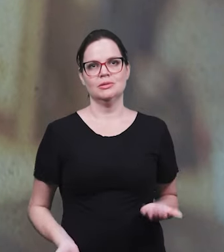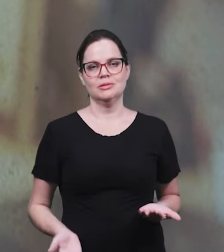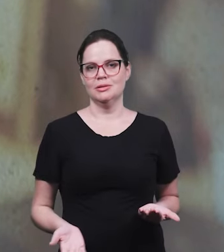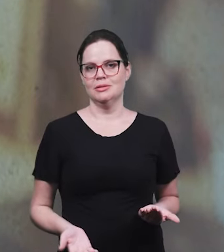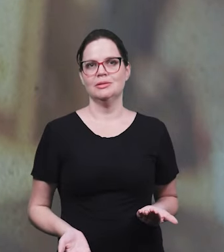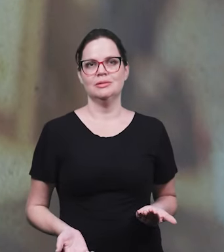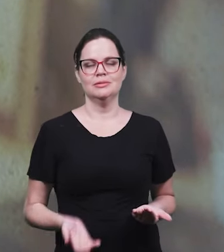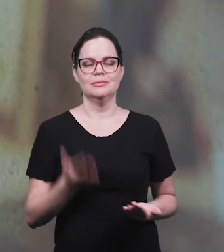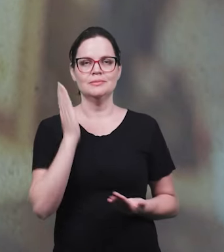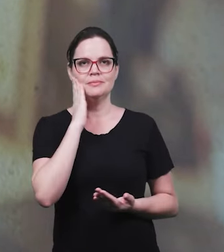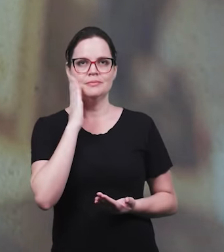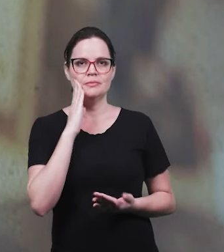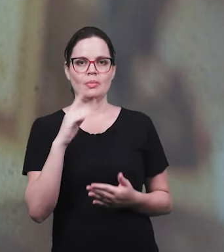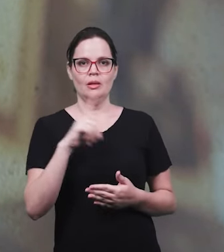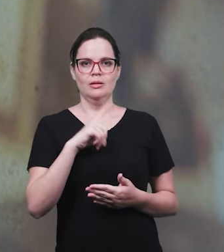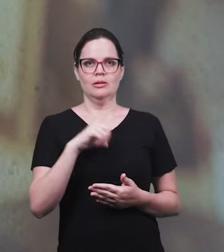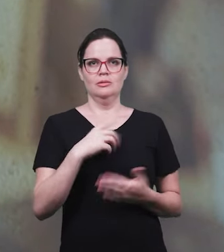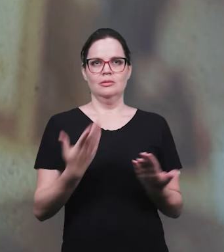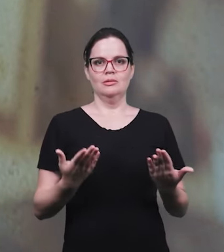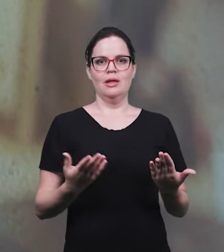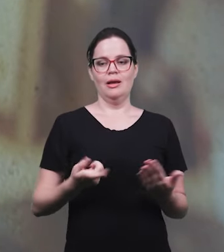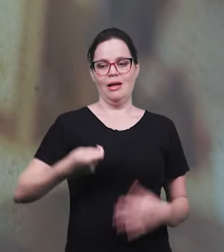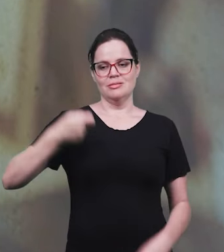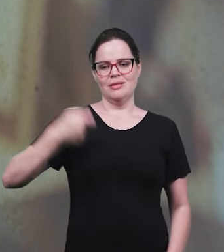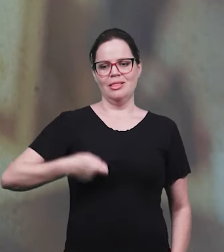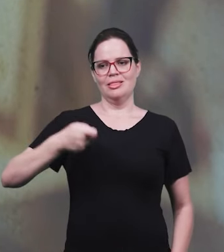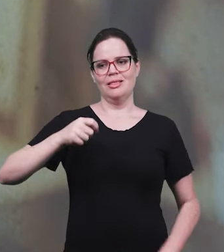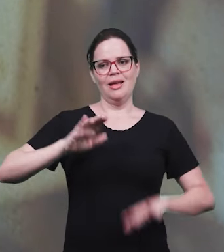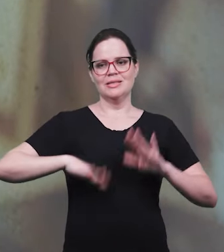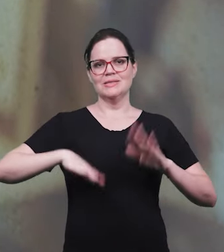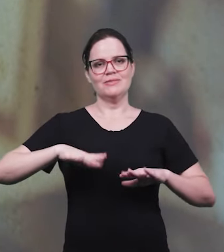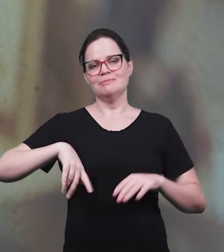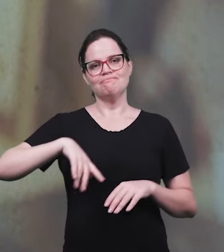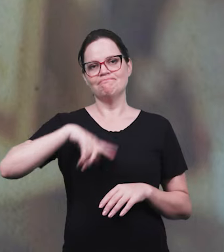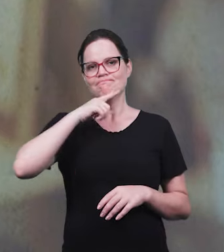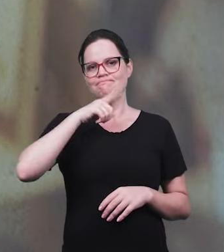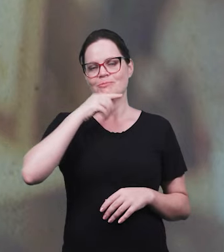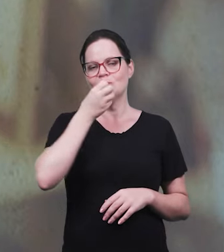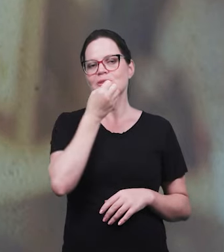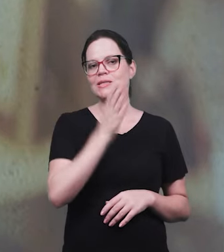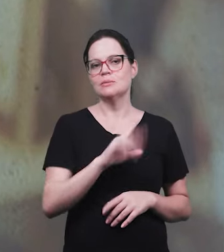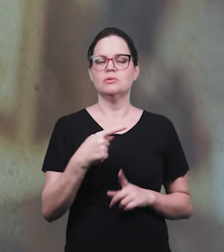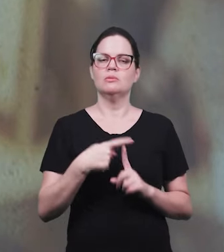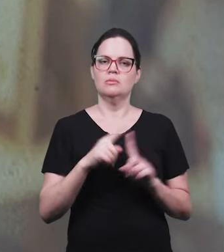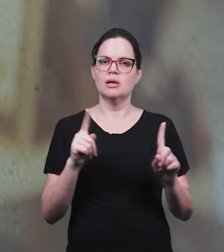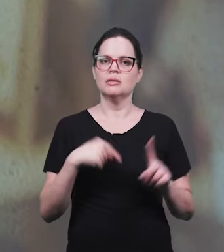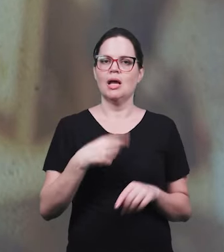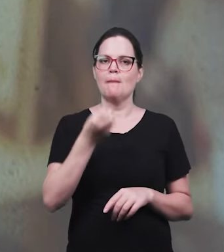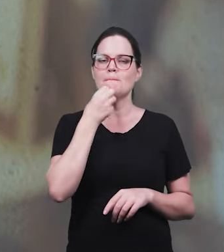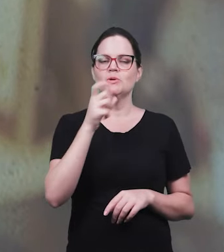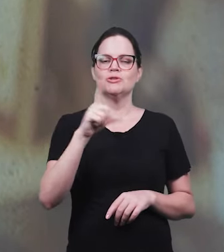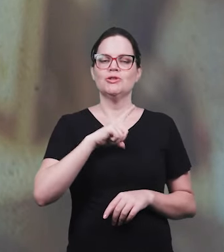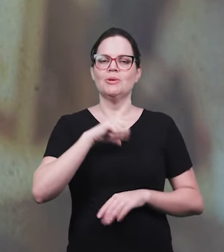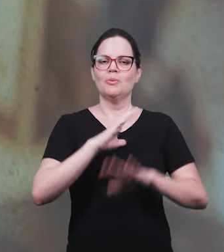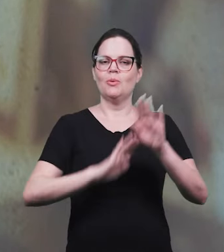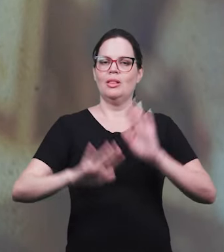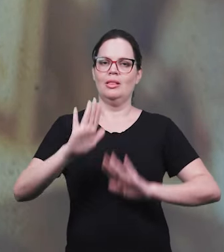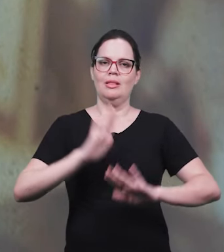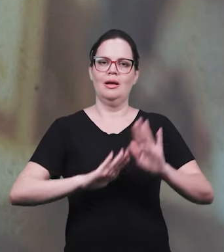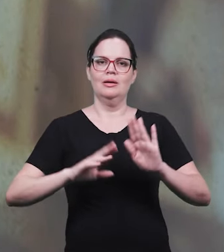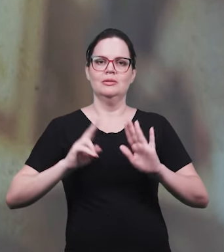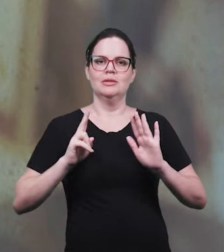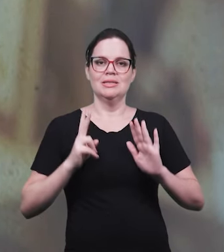que aquela execução, aquele cumprimento de sentença, né, de fato seja concluído. Então, de fato, é sempre bom ter esse cuidado de